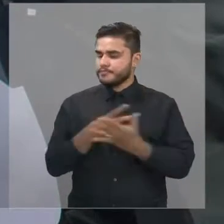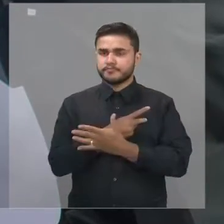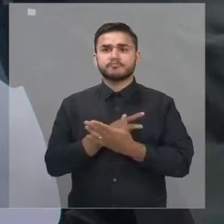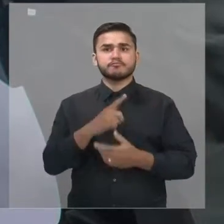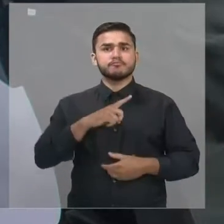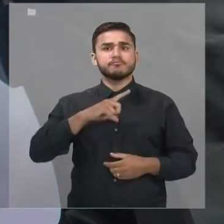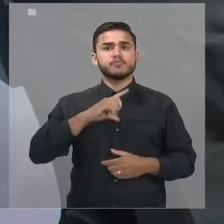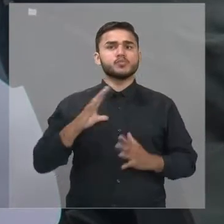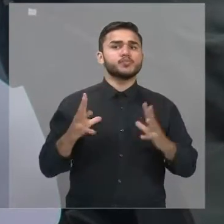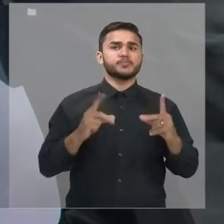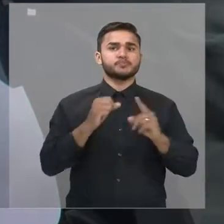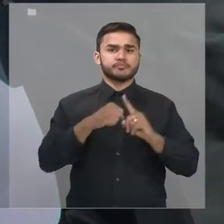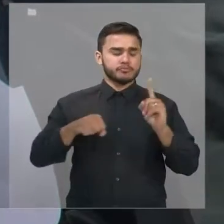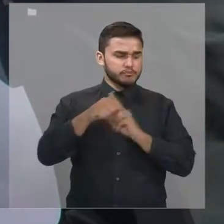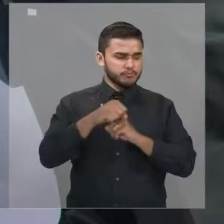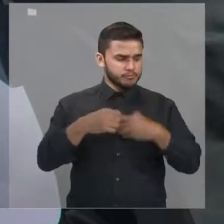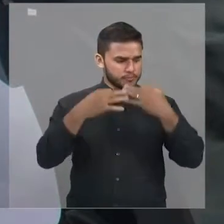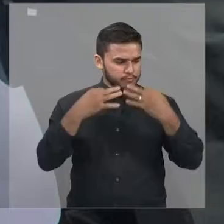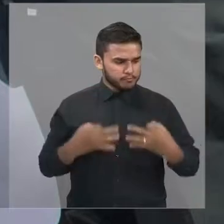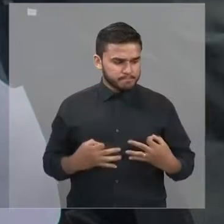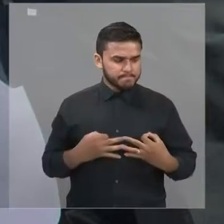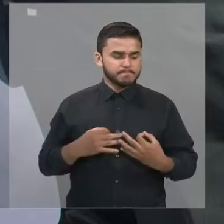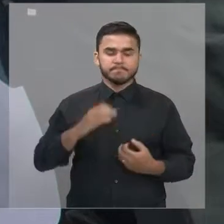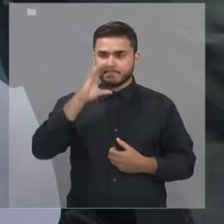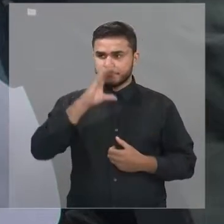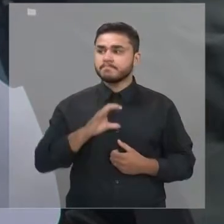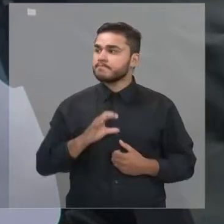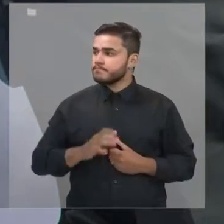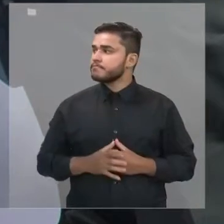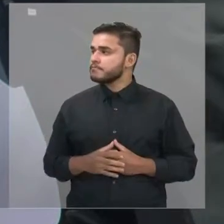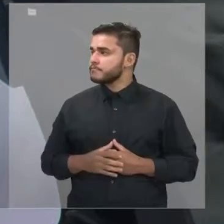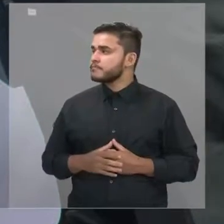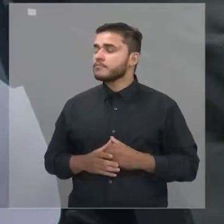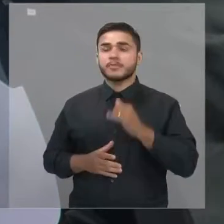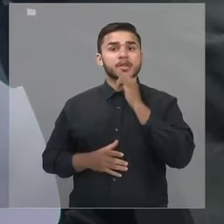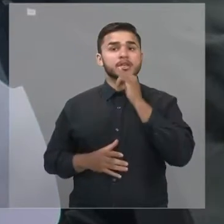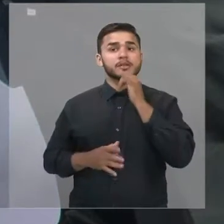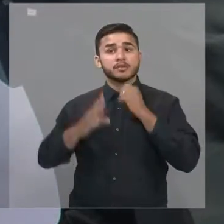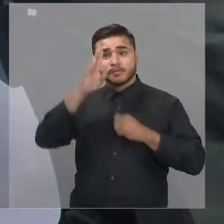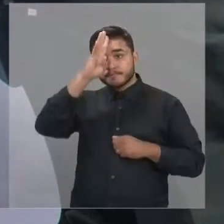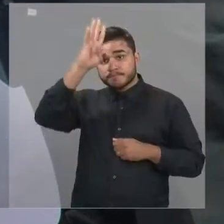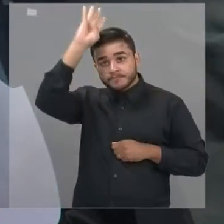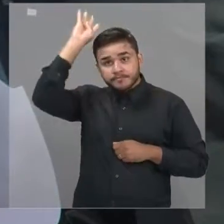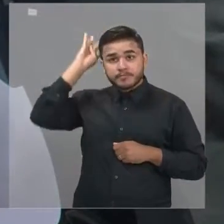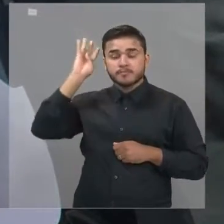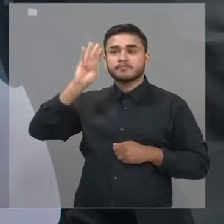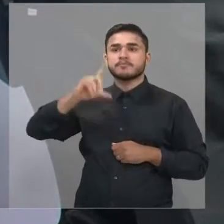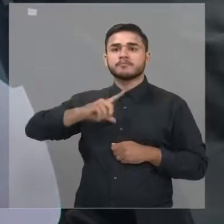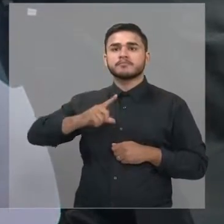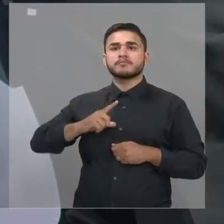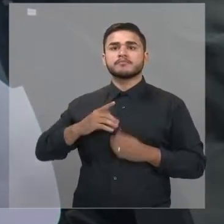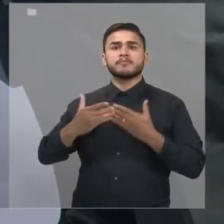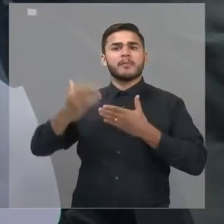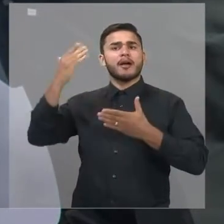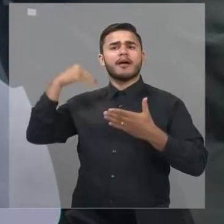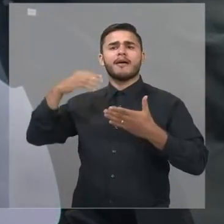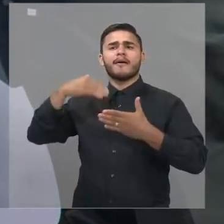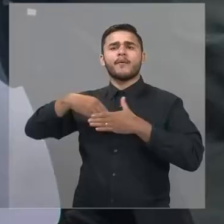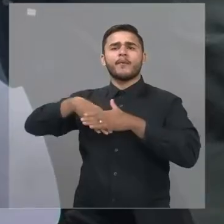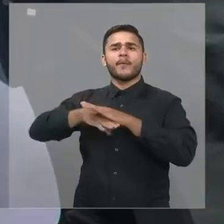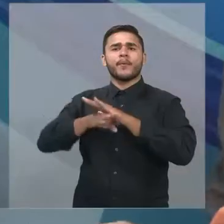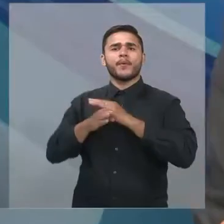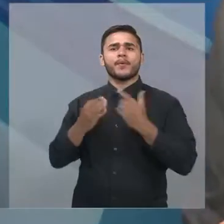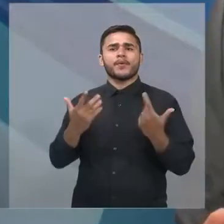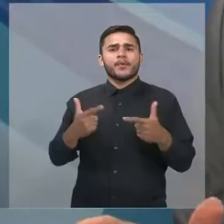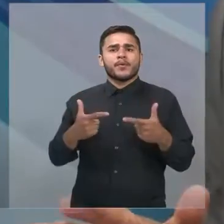civilização. Na decadência de Roma, a Roma republicana, a Roma heróica não tinha esses costumes, não tinha